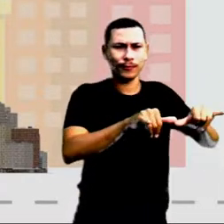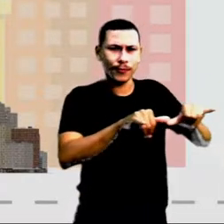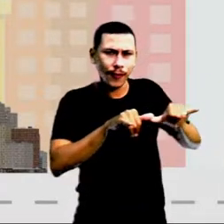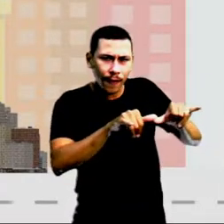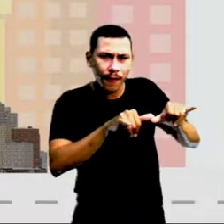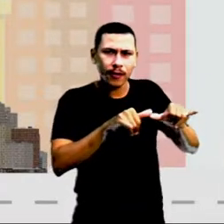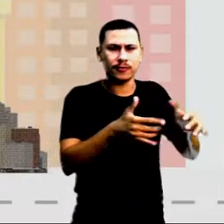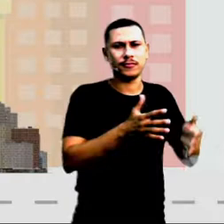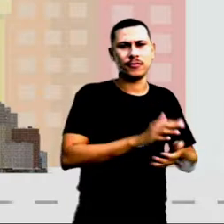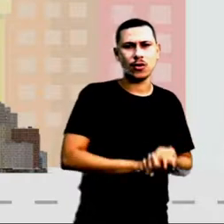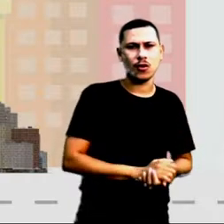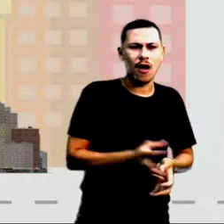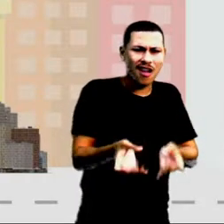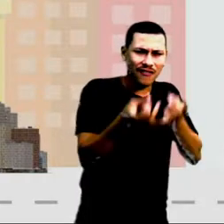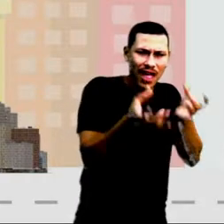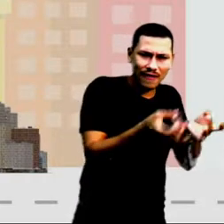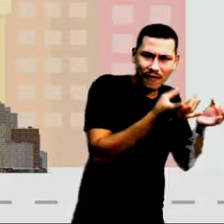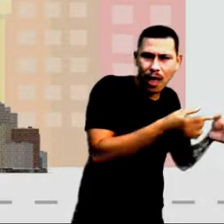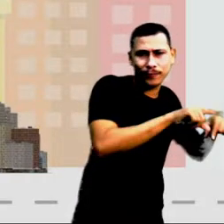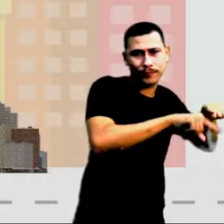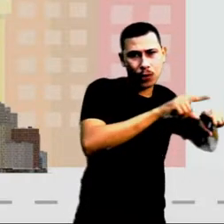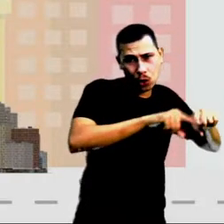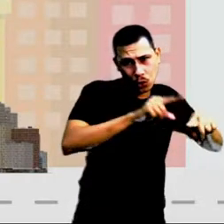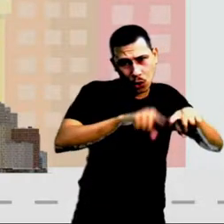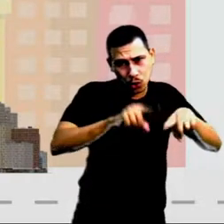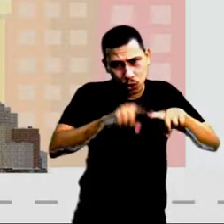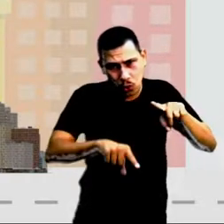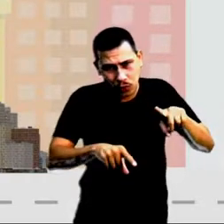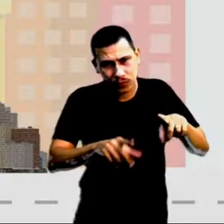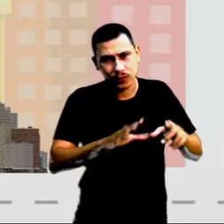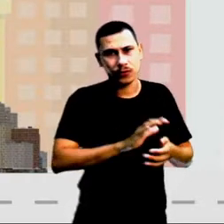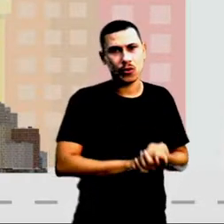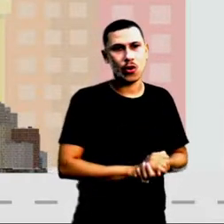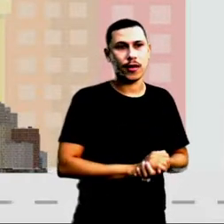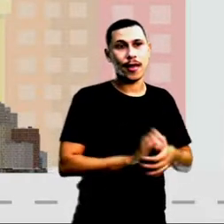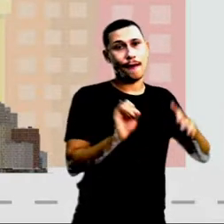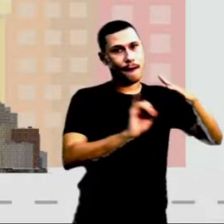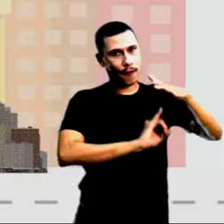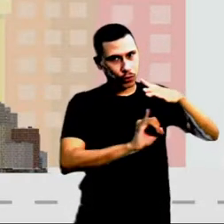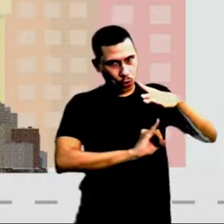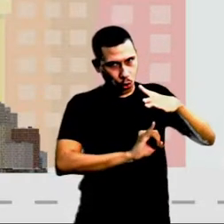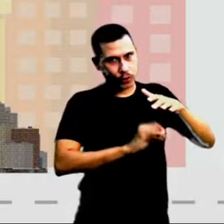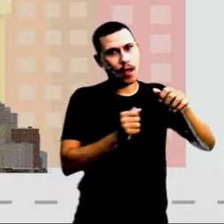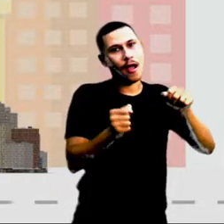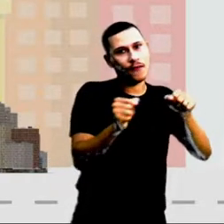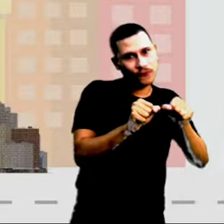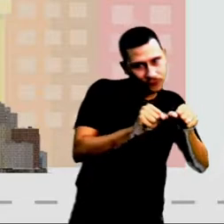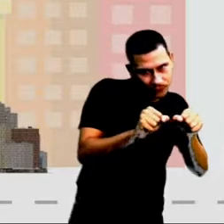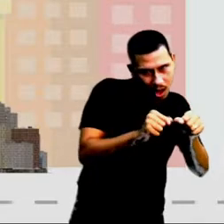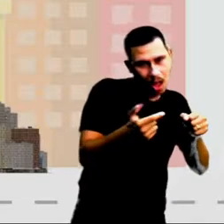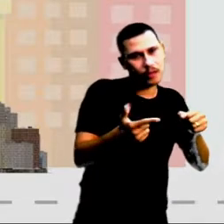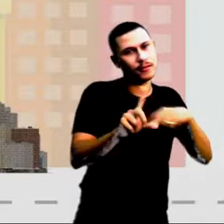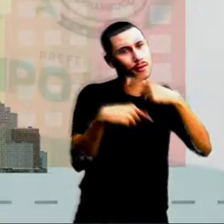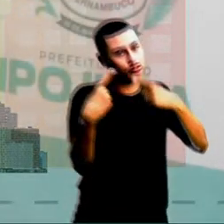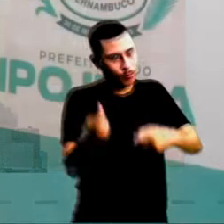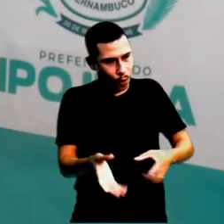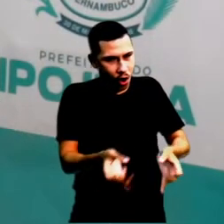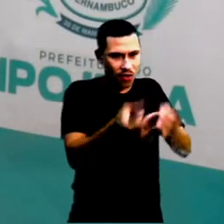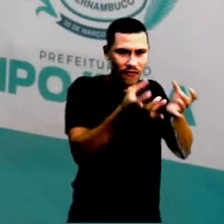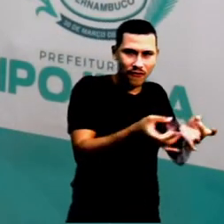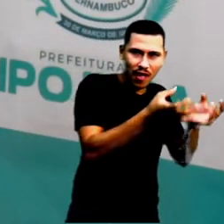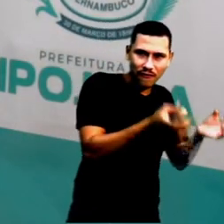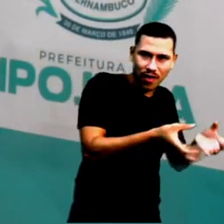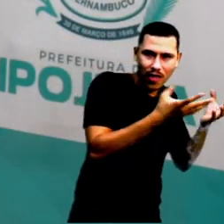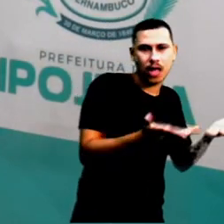supermercado, para vender esse produto. Produtos que as indústrias produzem. Produzem através